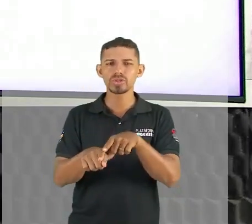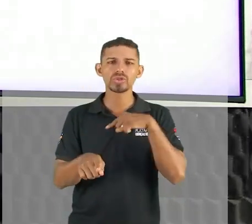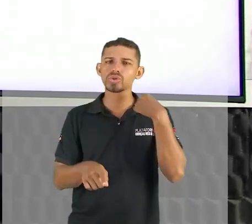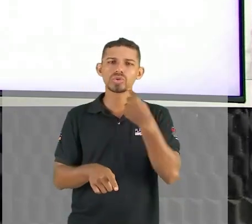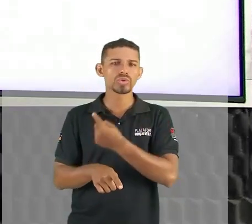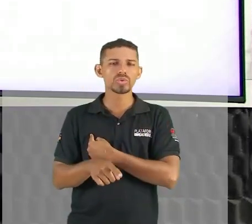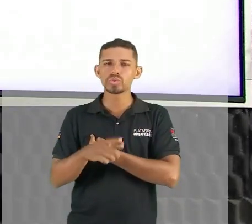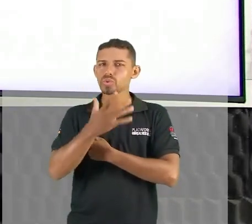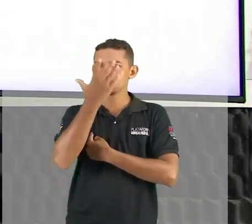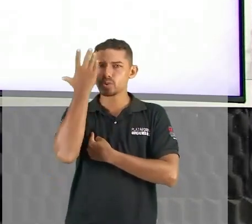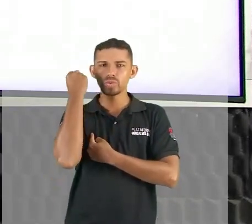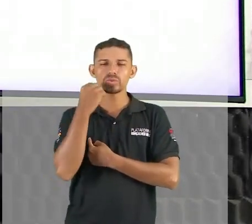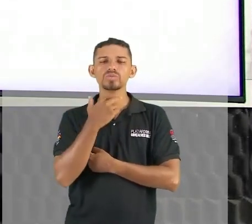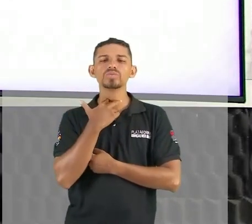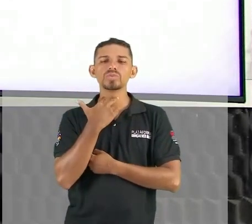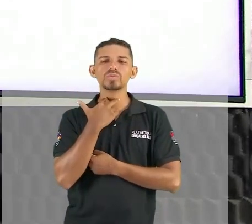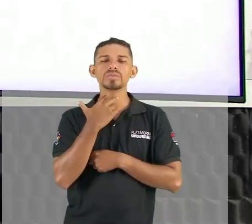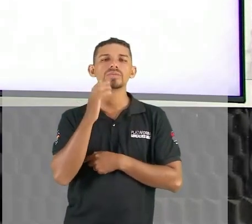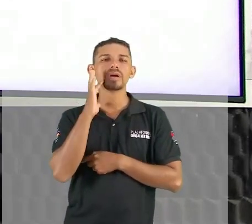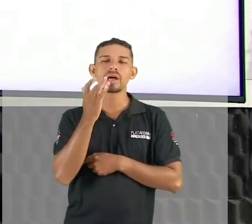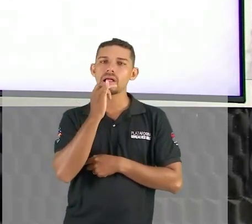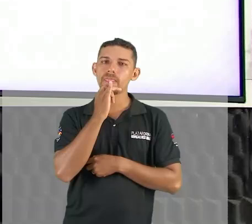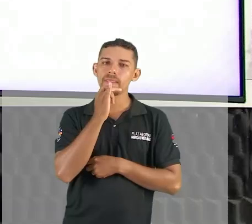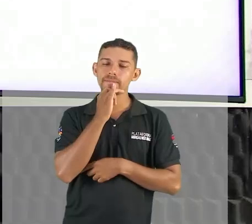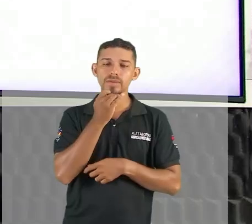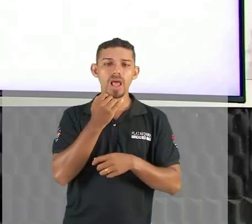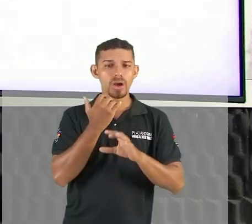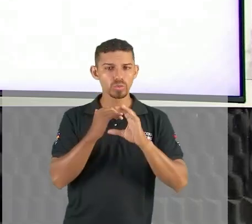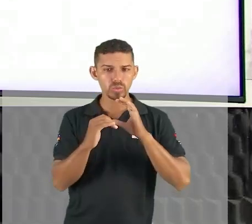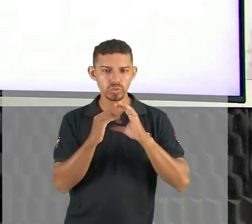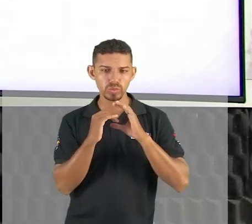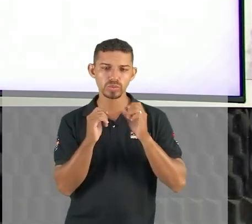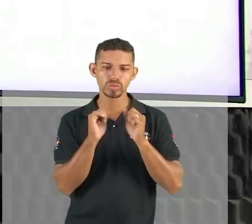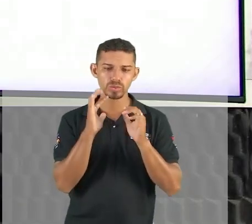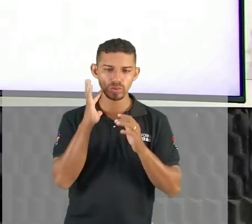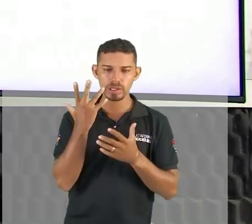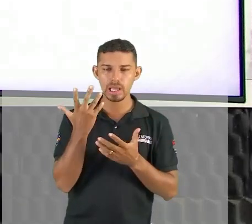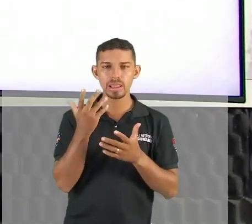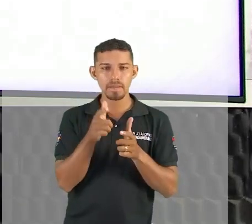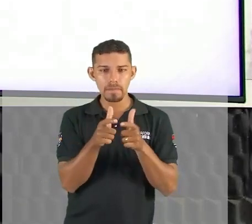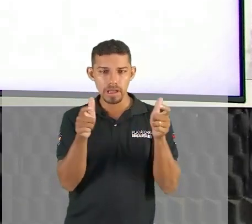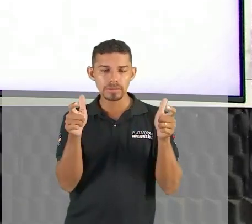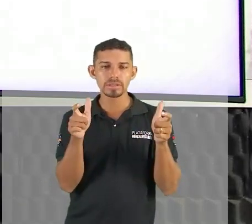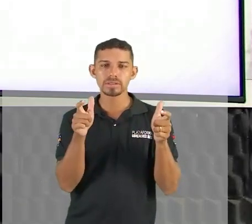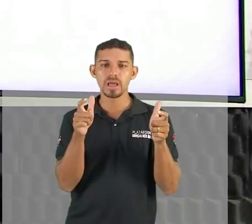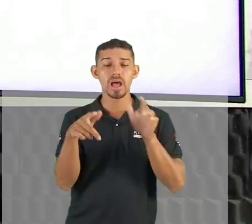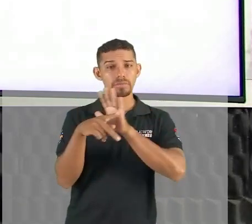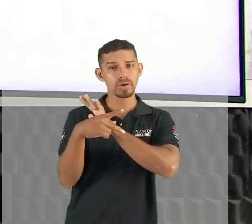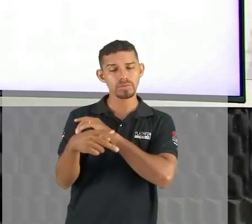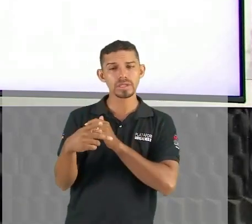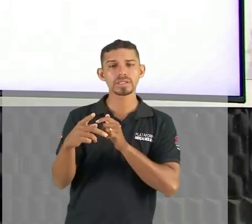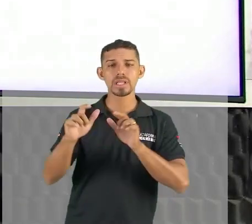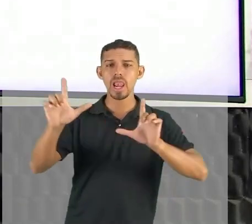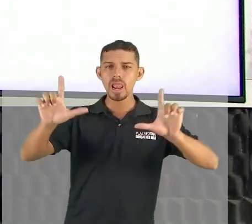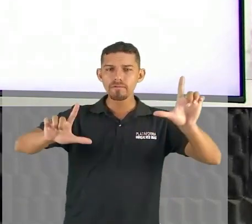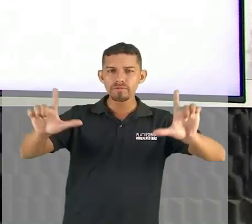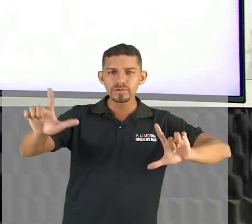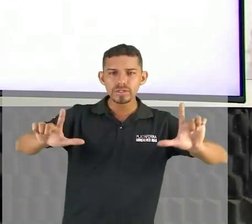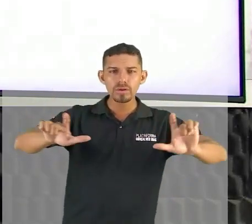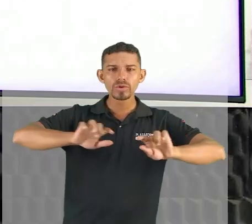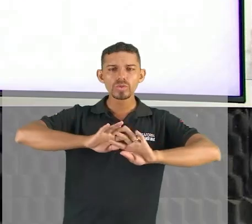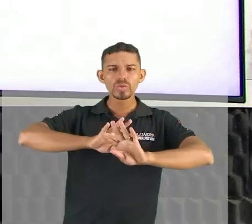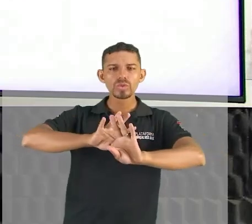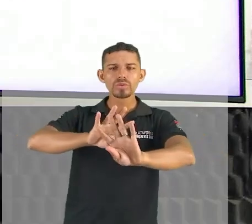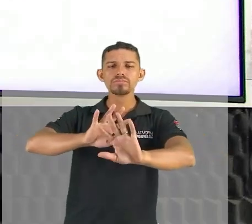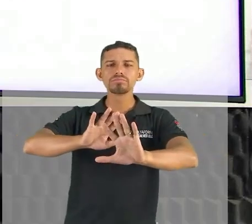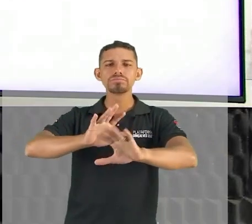podemos esquecer das comunicações, né, de massa, né, como a própria televisão, né,